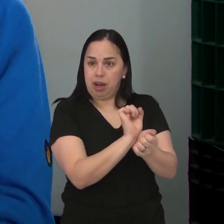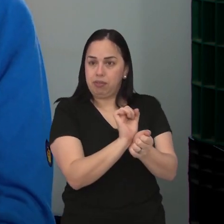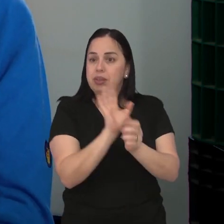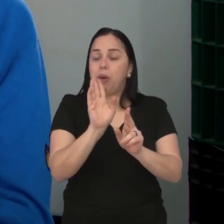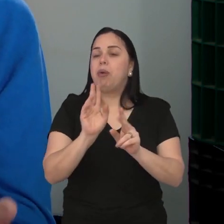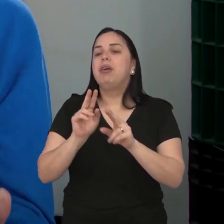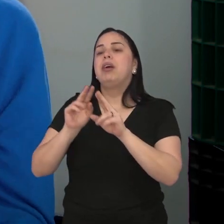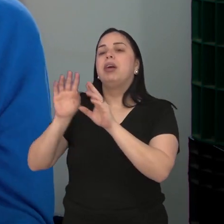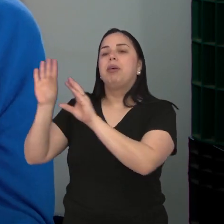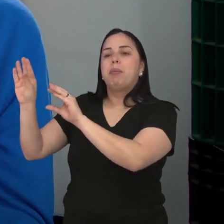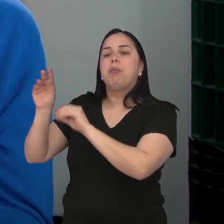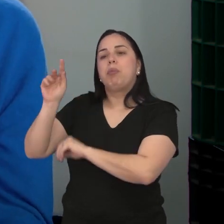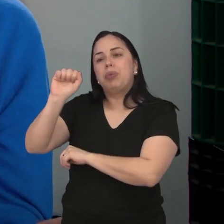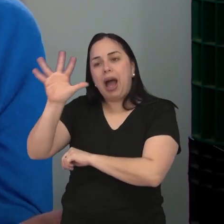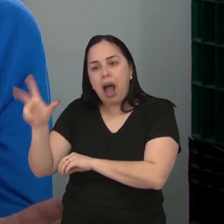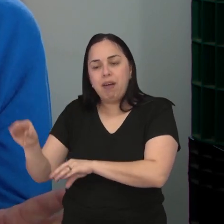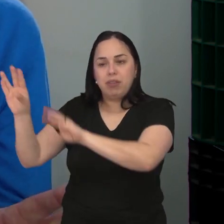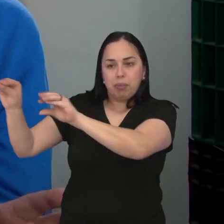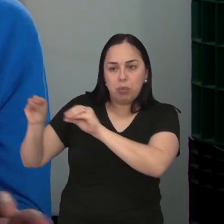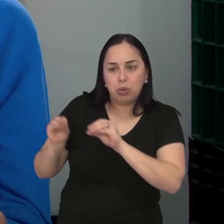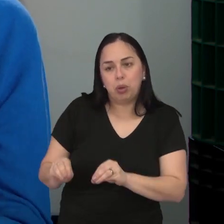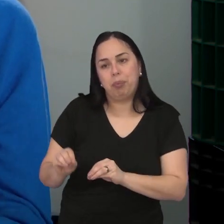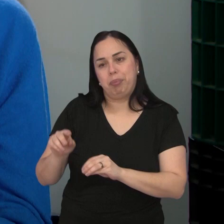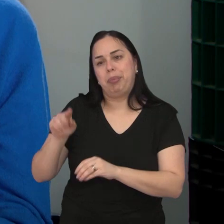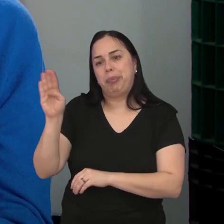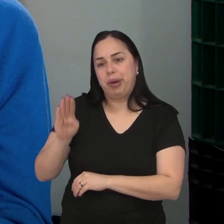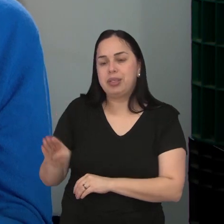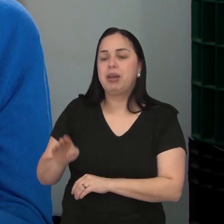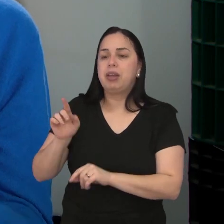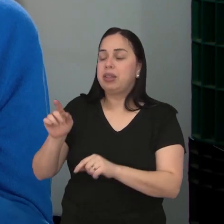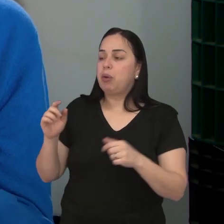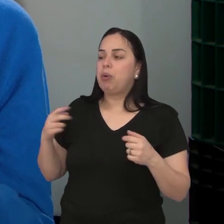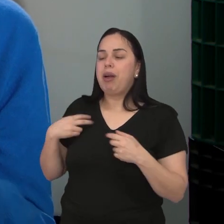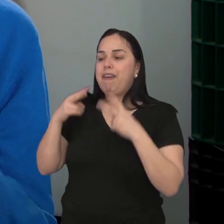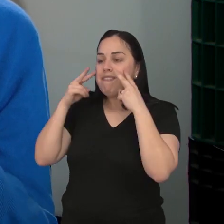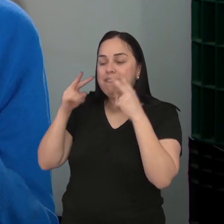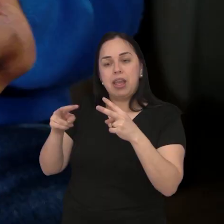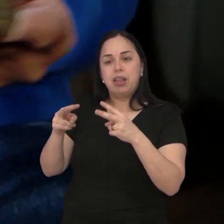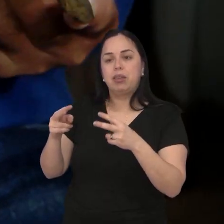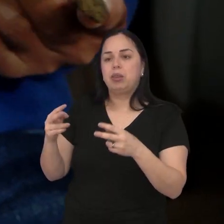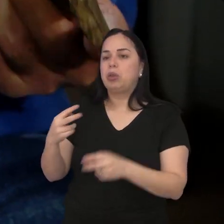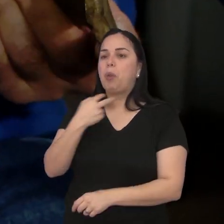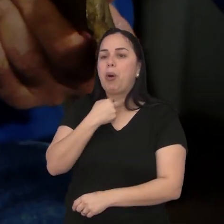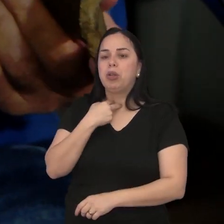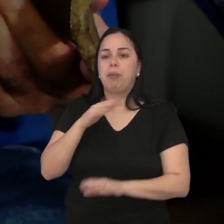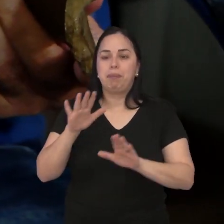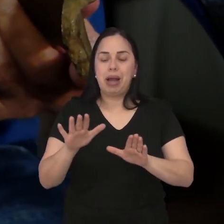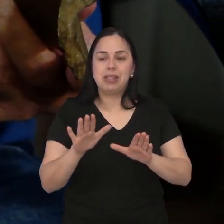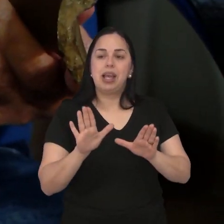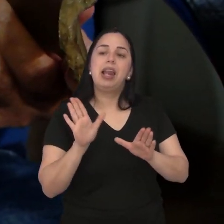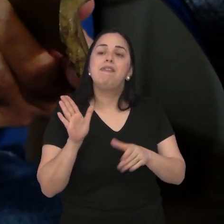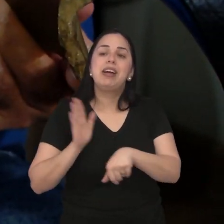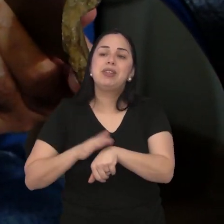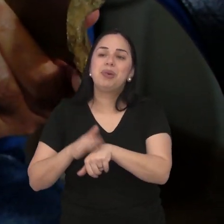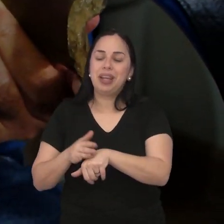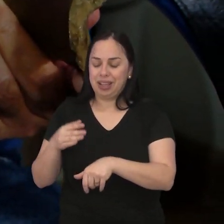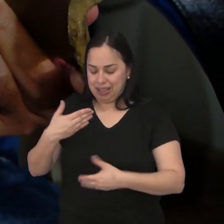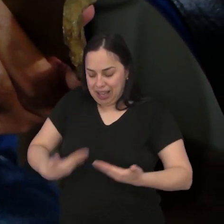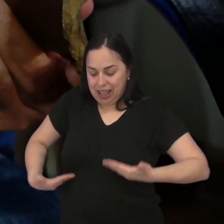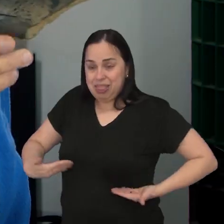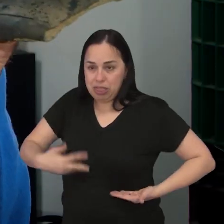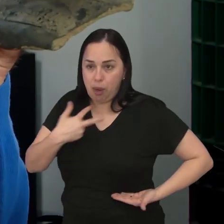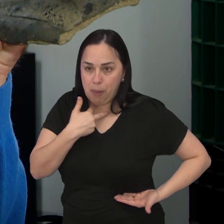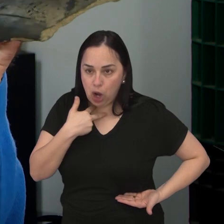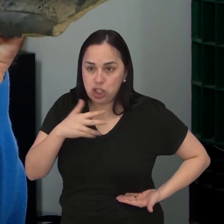escravizados, era proibido de usar, mas era ele que fazia o pote de cerâmica. E no